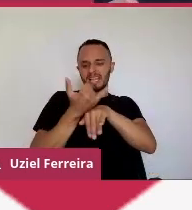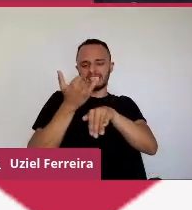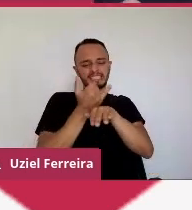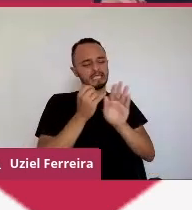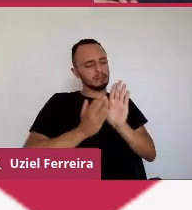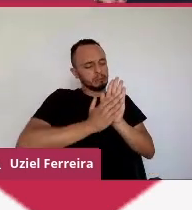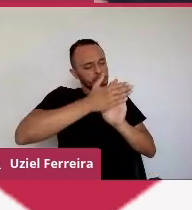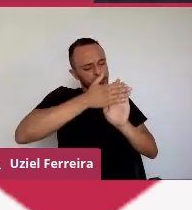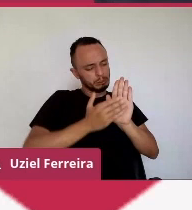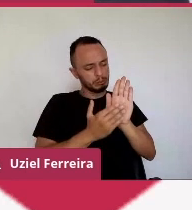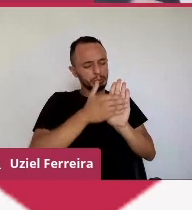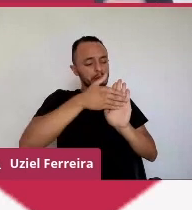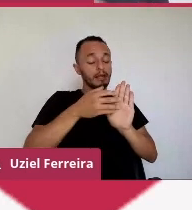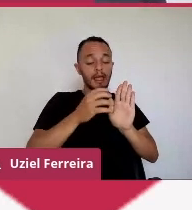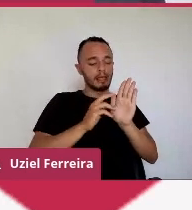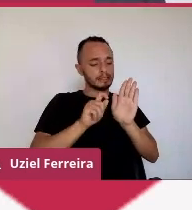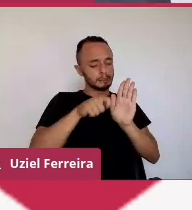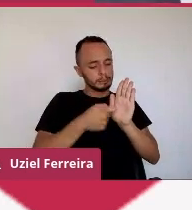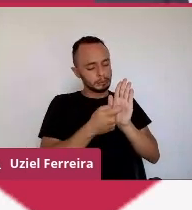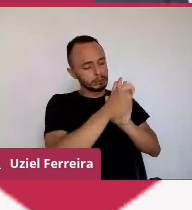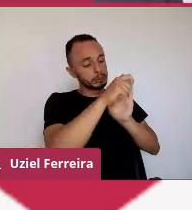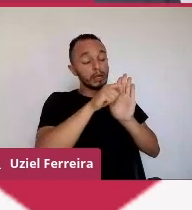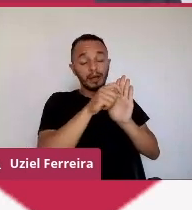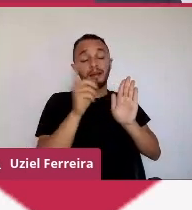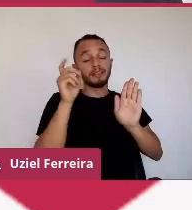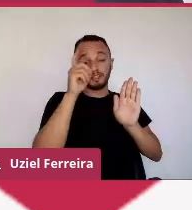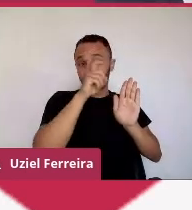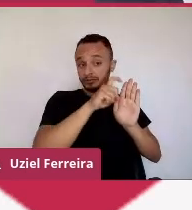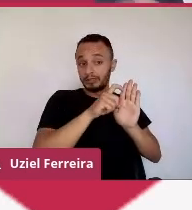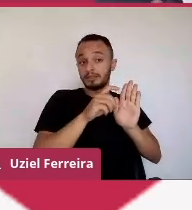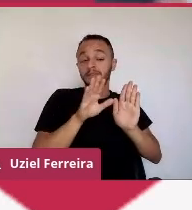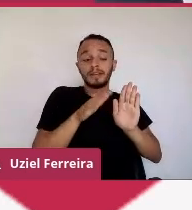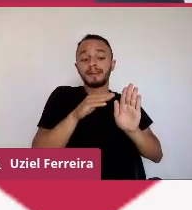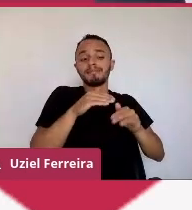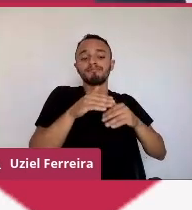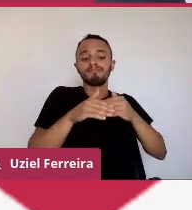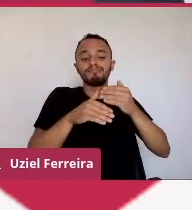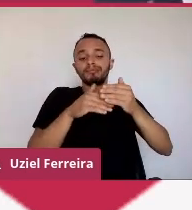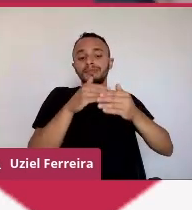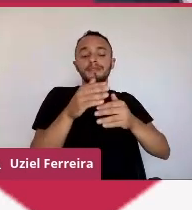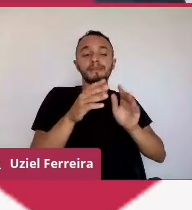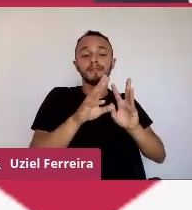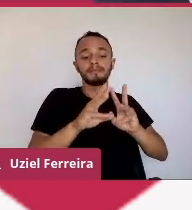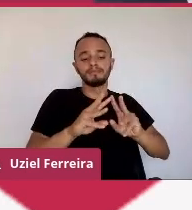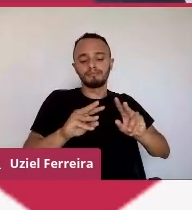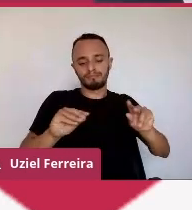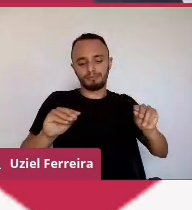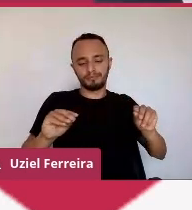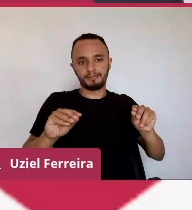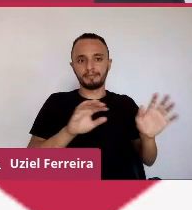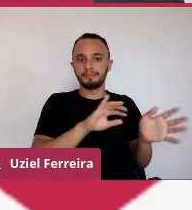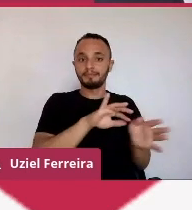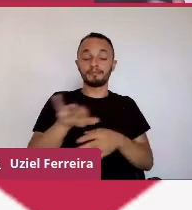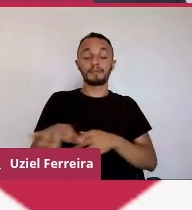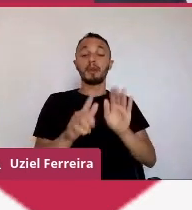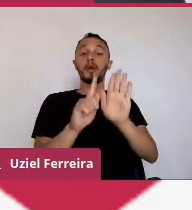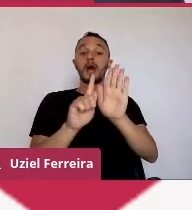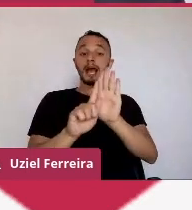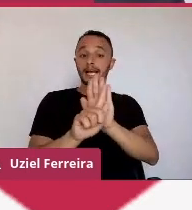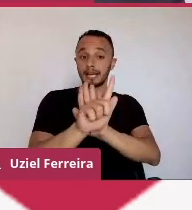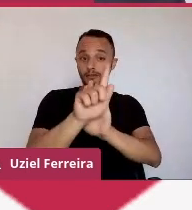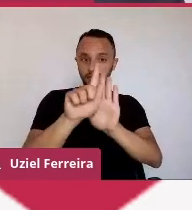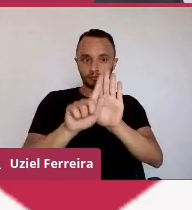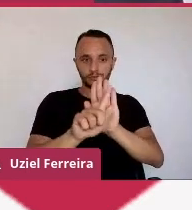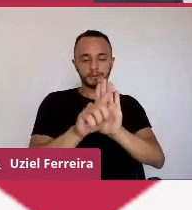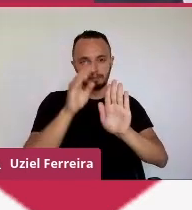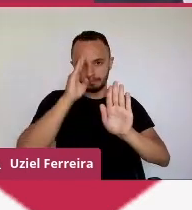então, assim, só para recapitular, a gravura, ela parte desse princípio da matriz e da cópia, tem